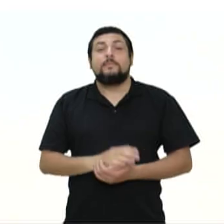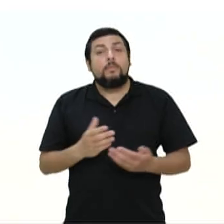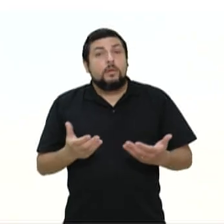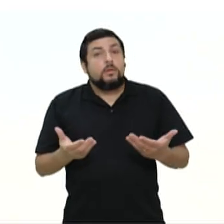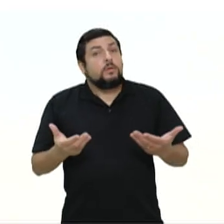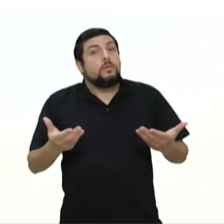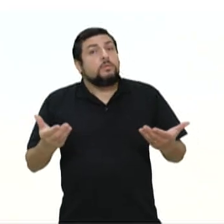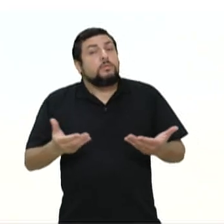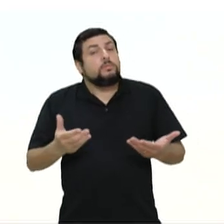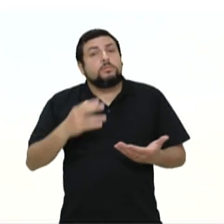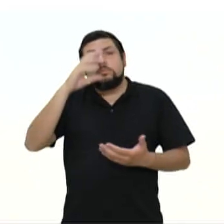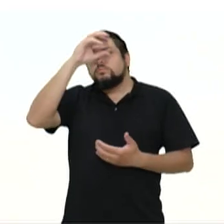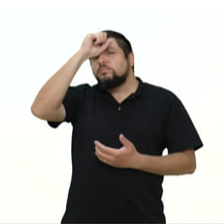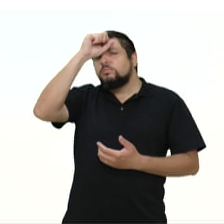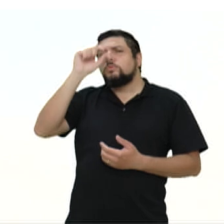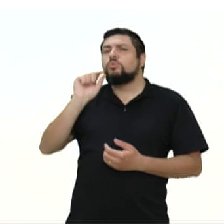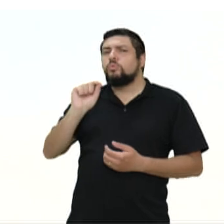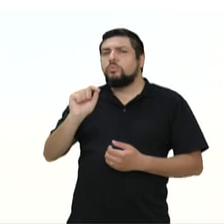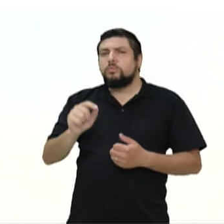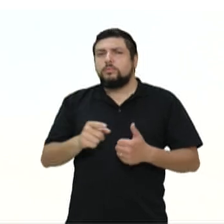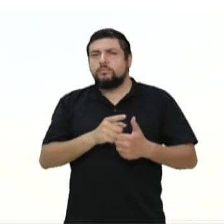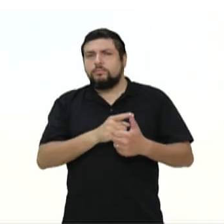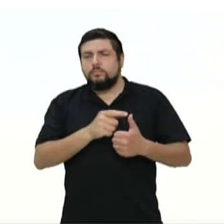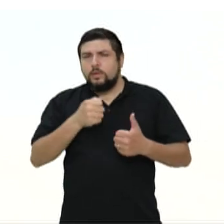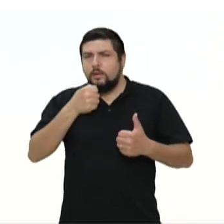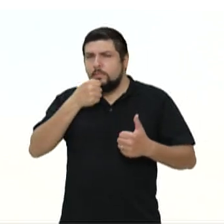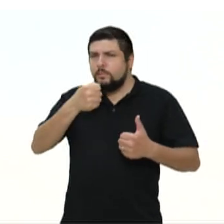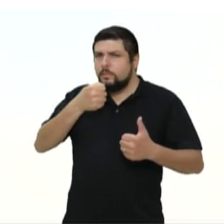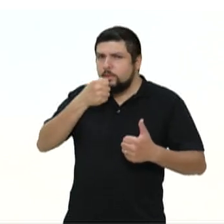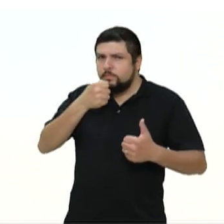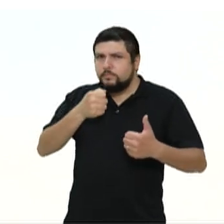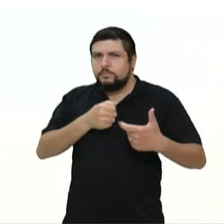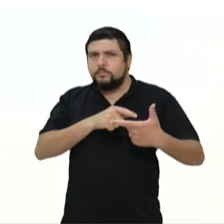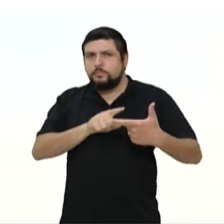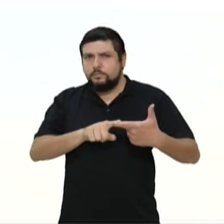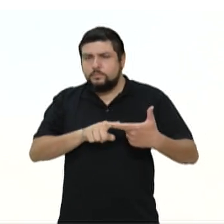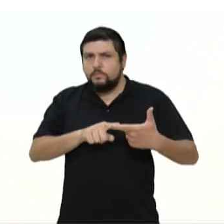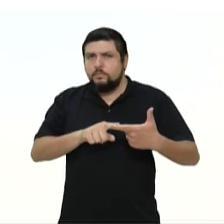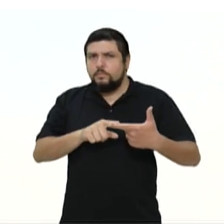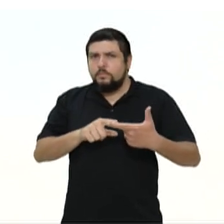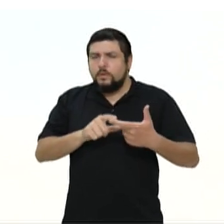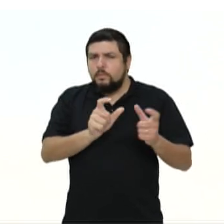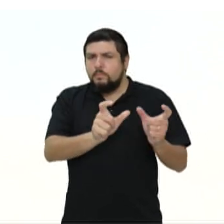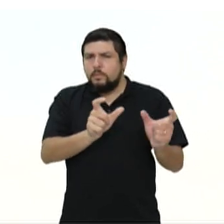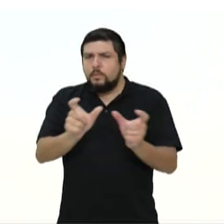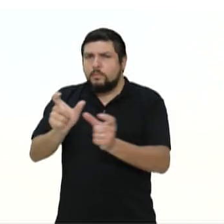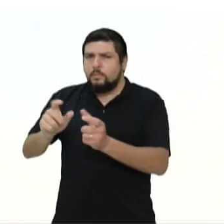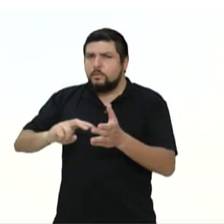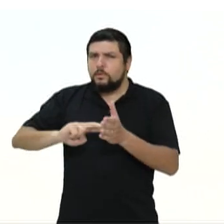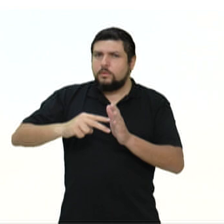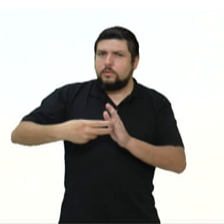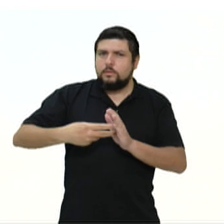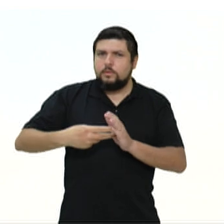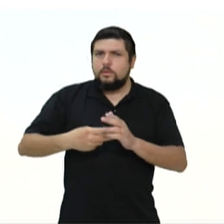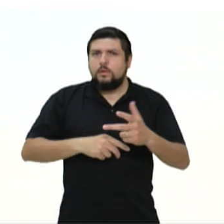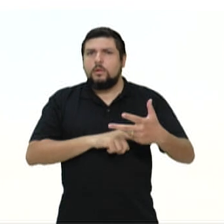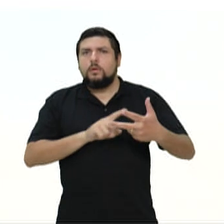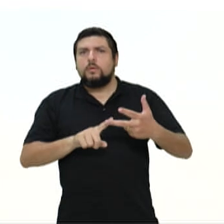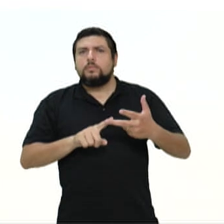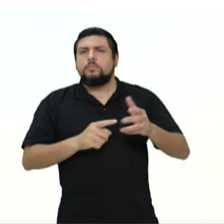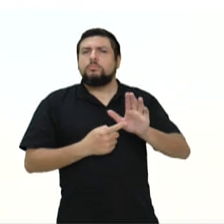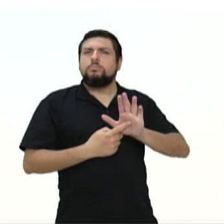Hoje iremos ver gênero reportagem, significado de expressões e informações